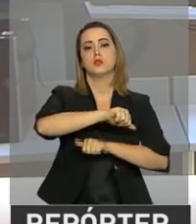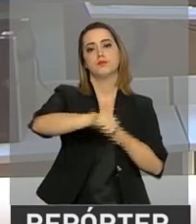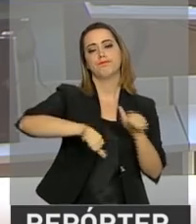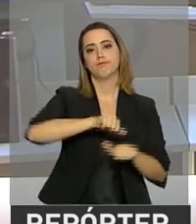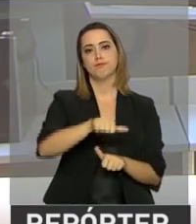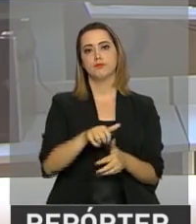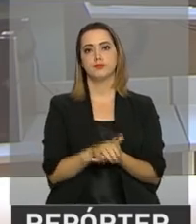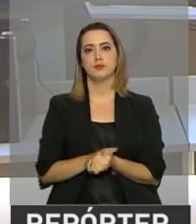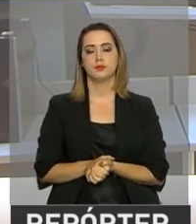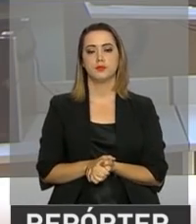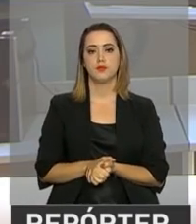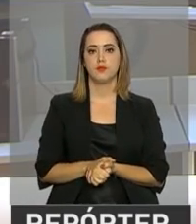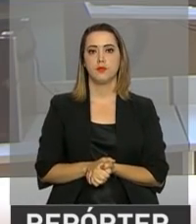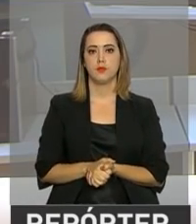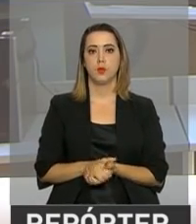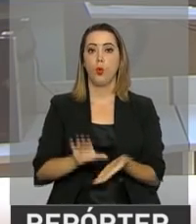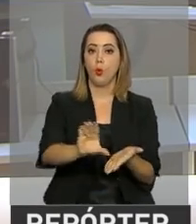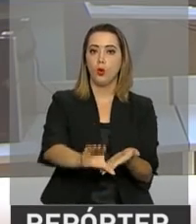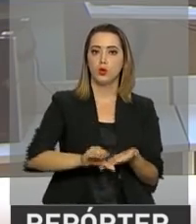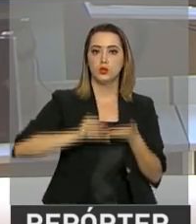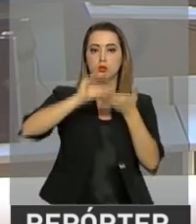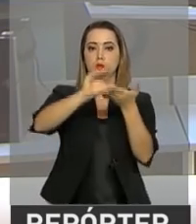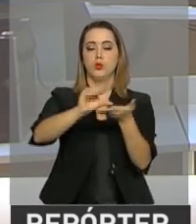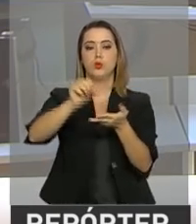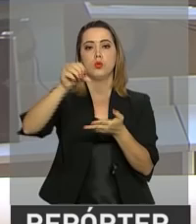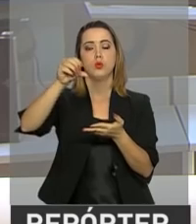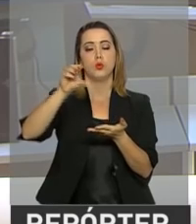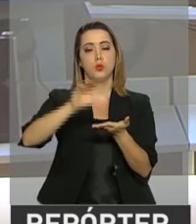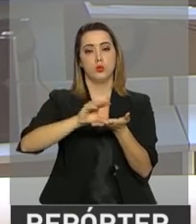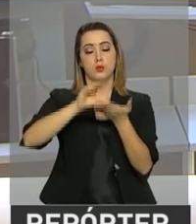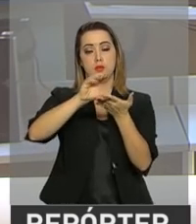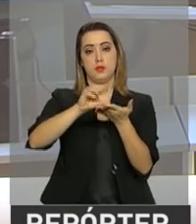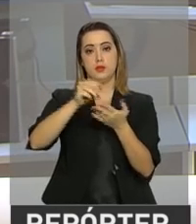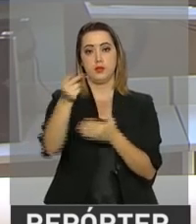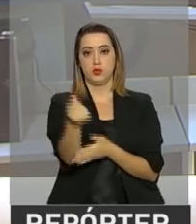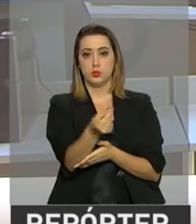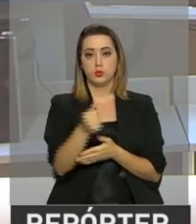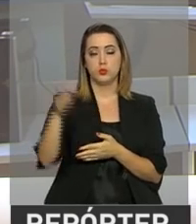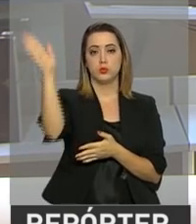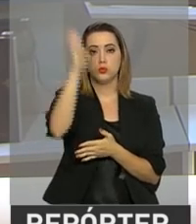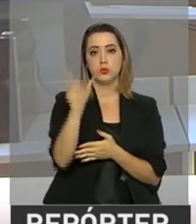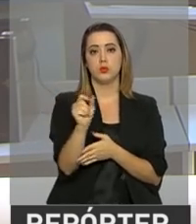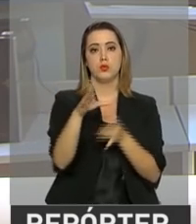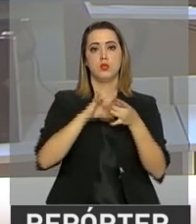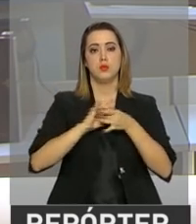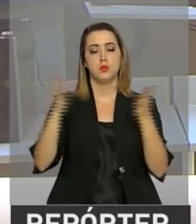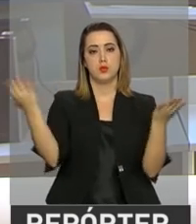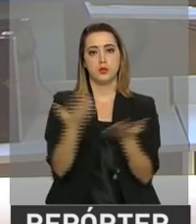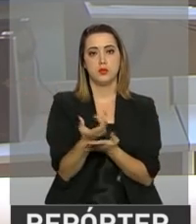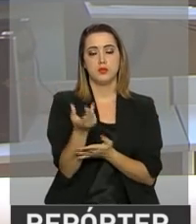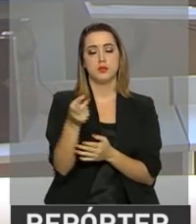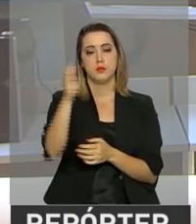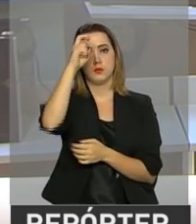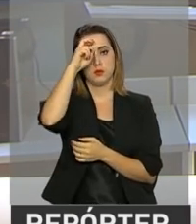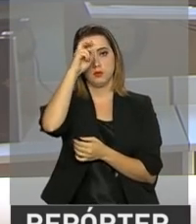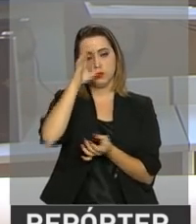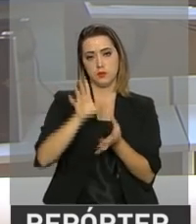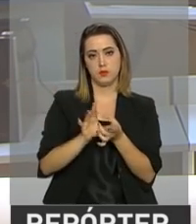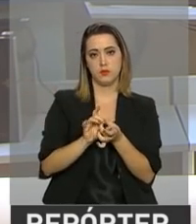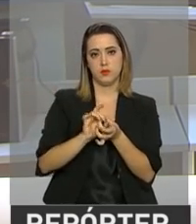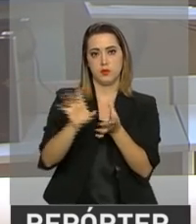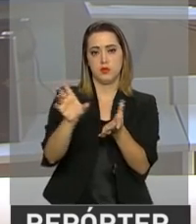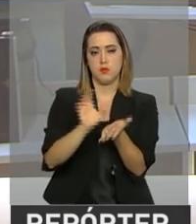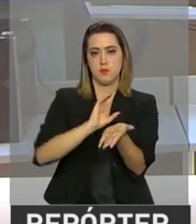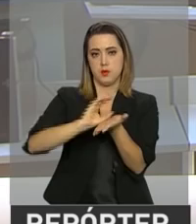renovado o Conselho monetário Nacional liberou nesta quinta-feira a contratação de novos empréstimos por estados participantes do